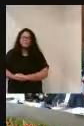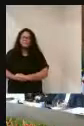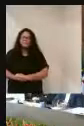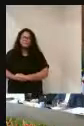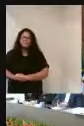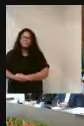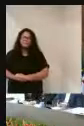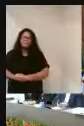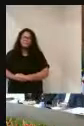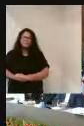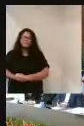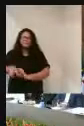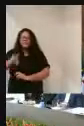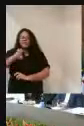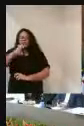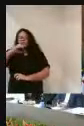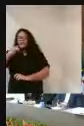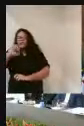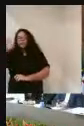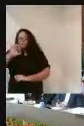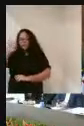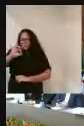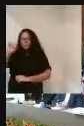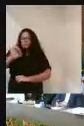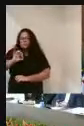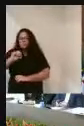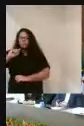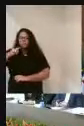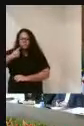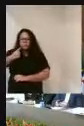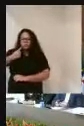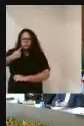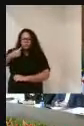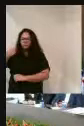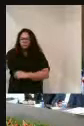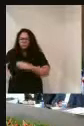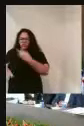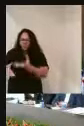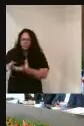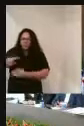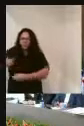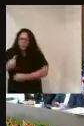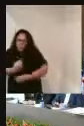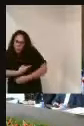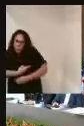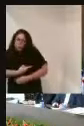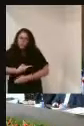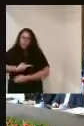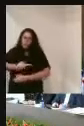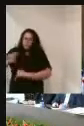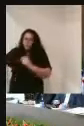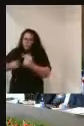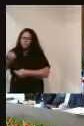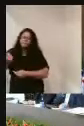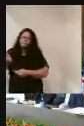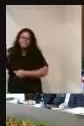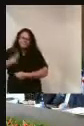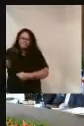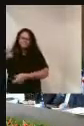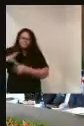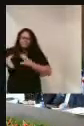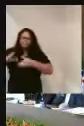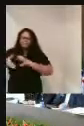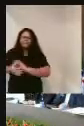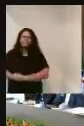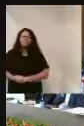de nossa responsabilidade, são as nossas cooperativas que recuperam. E movimentamos aqui, ao longo do ano de 2021, 12 milhões de recursos financeiros